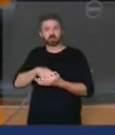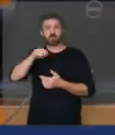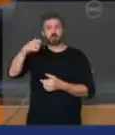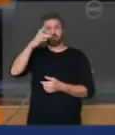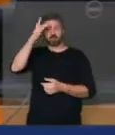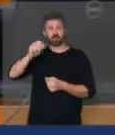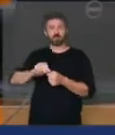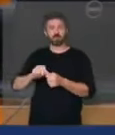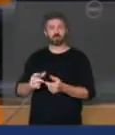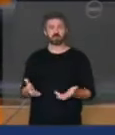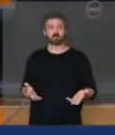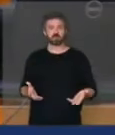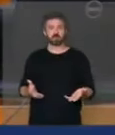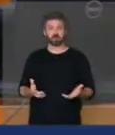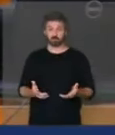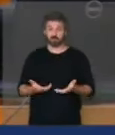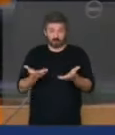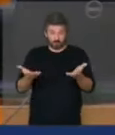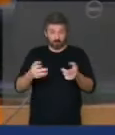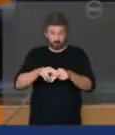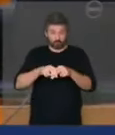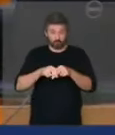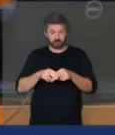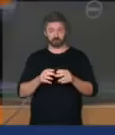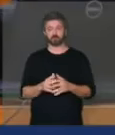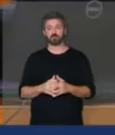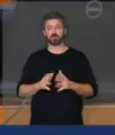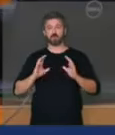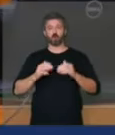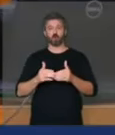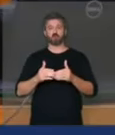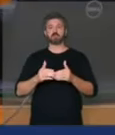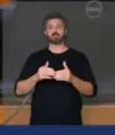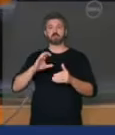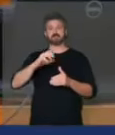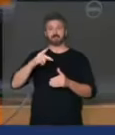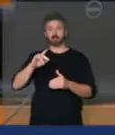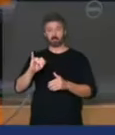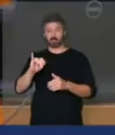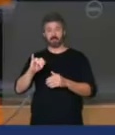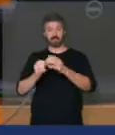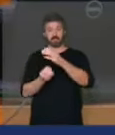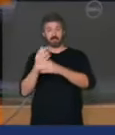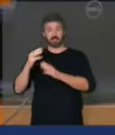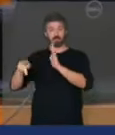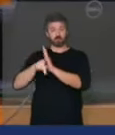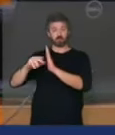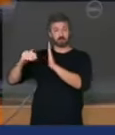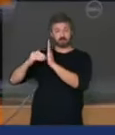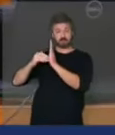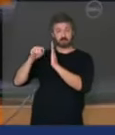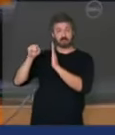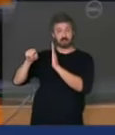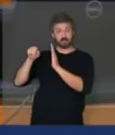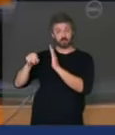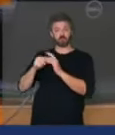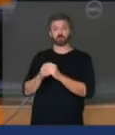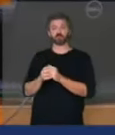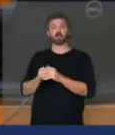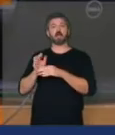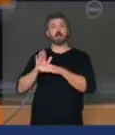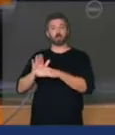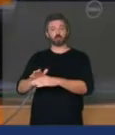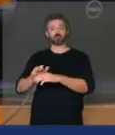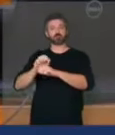autores. Neste sentido, a Comissão Parlamentar de Inquérito instituída pelo Senado Federal contribui